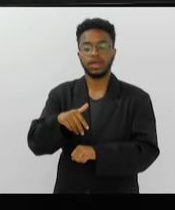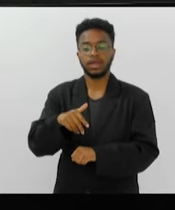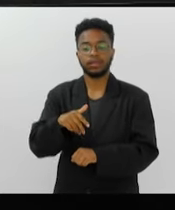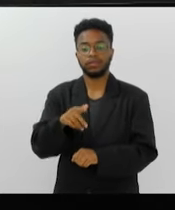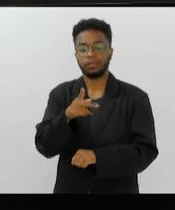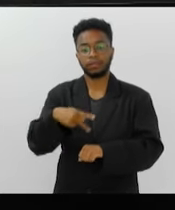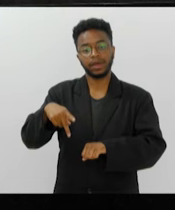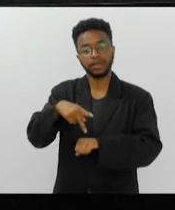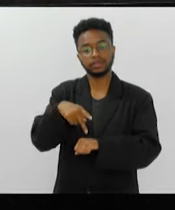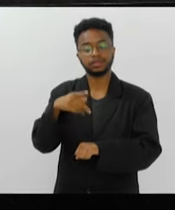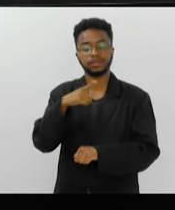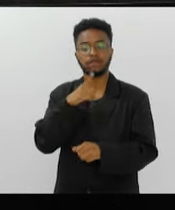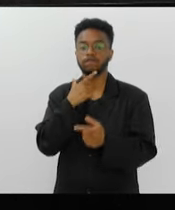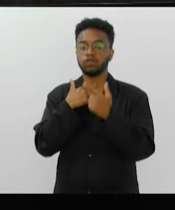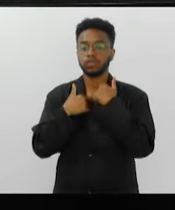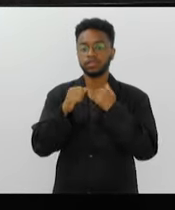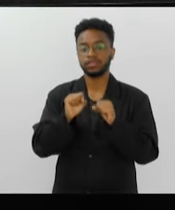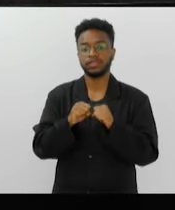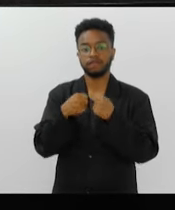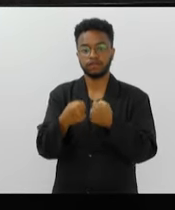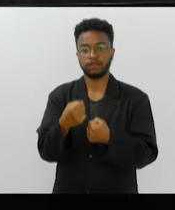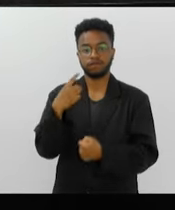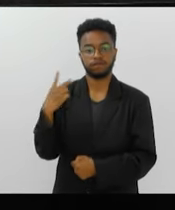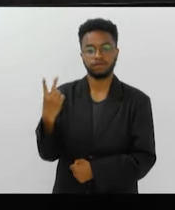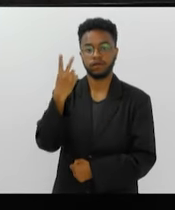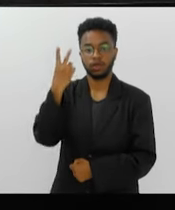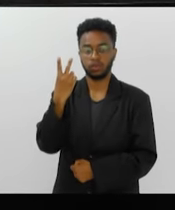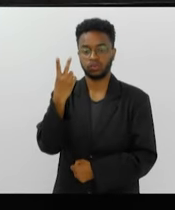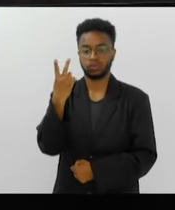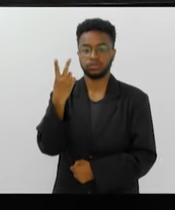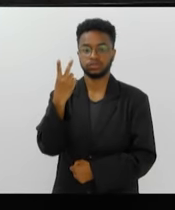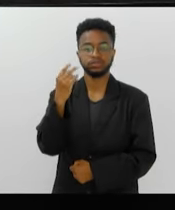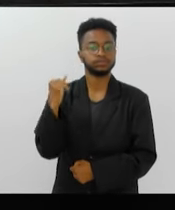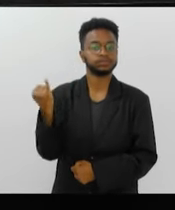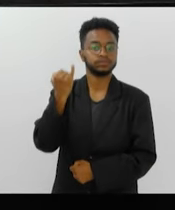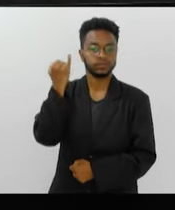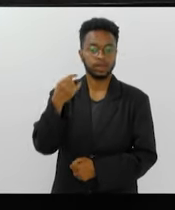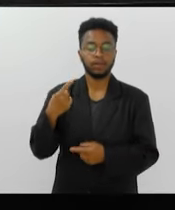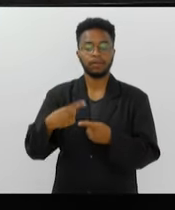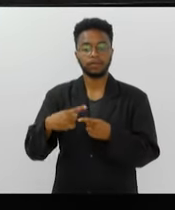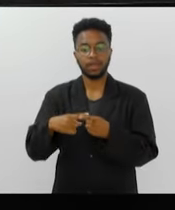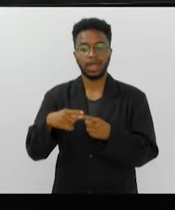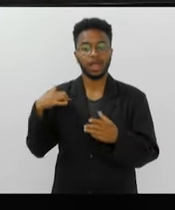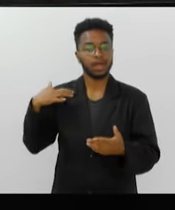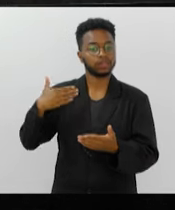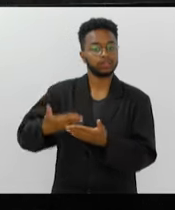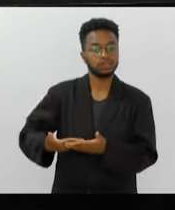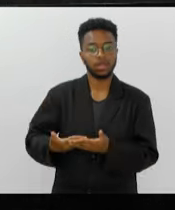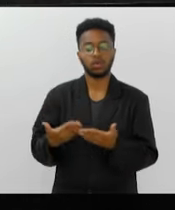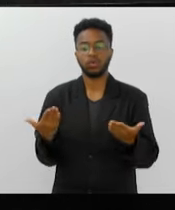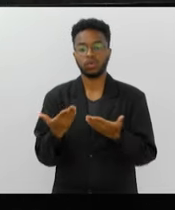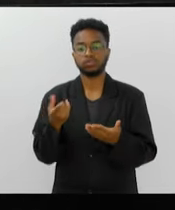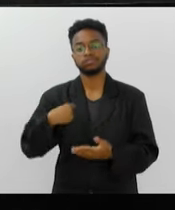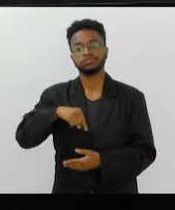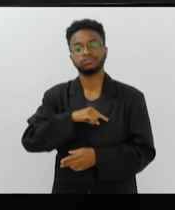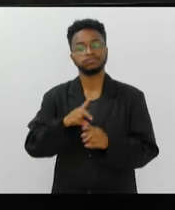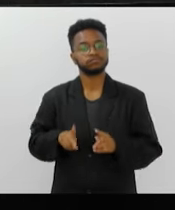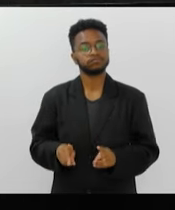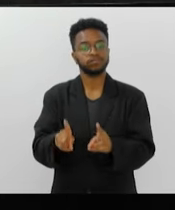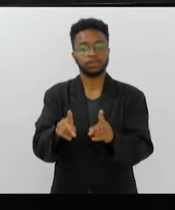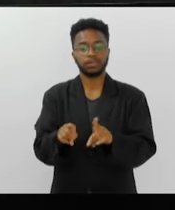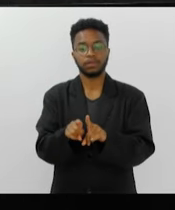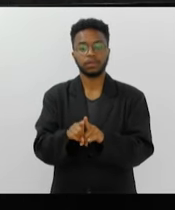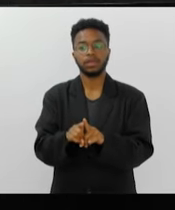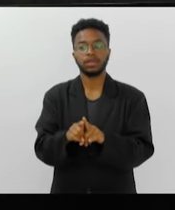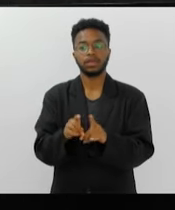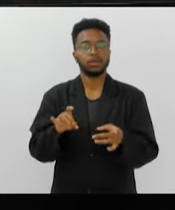com vontade de defender valores inegociáveis valores que nos trouxeram até aqui valores que trouxeram a população ao